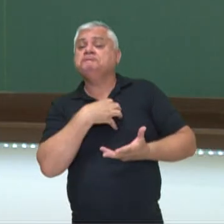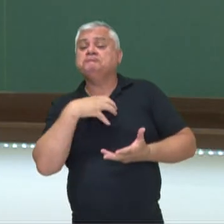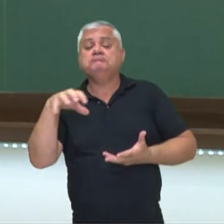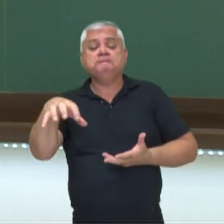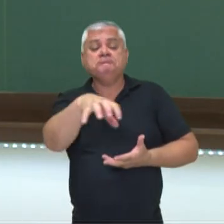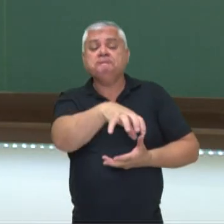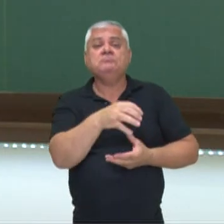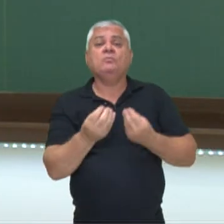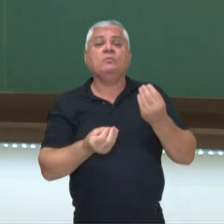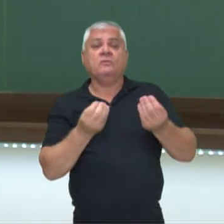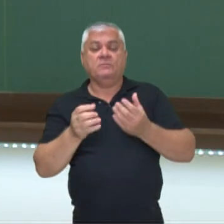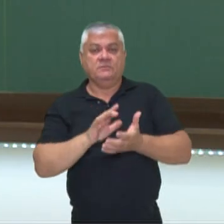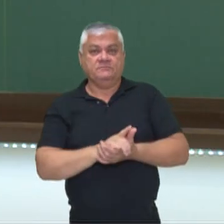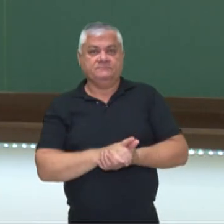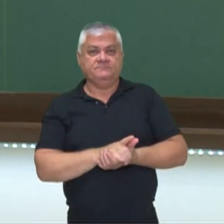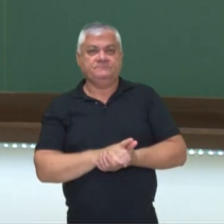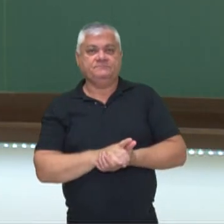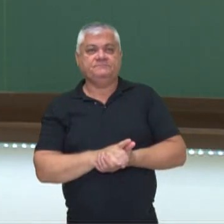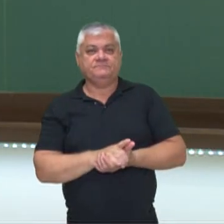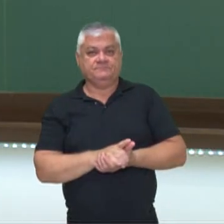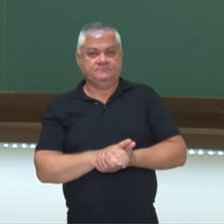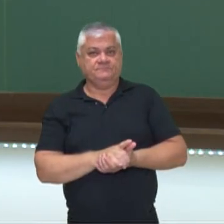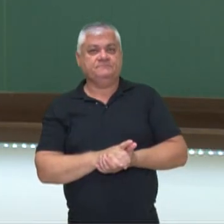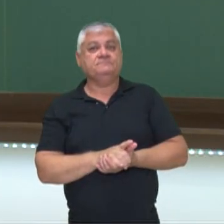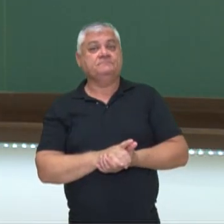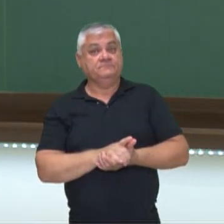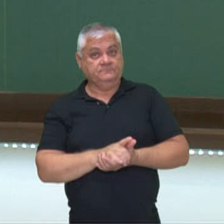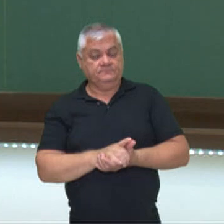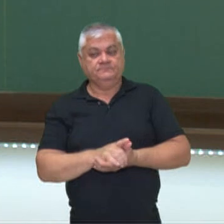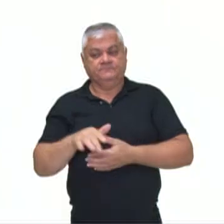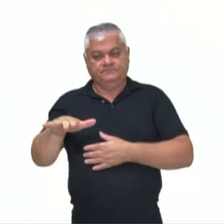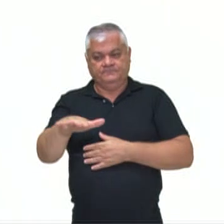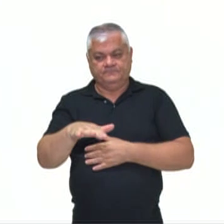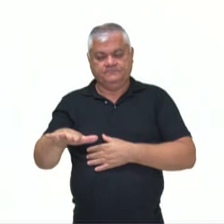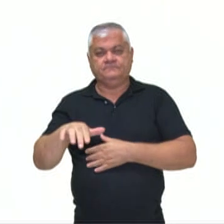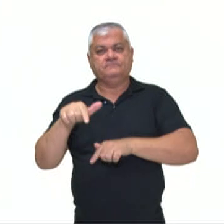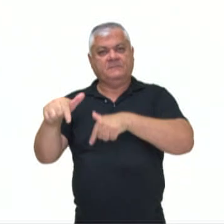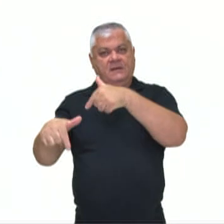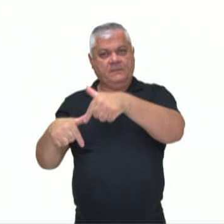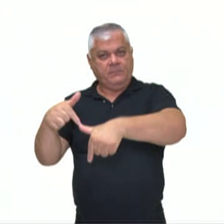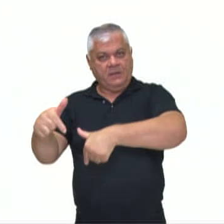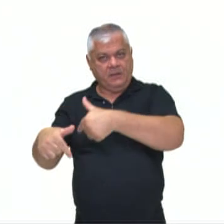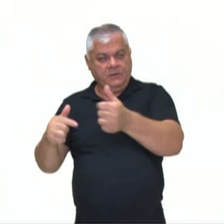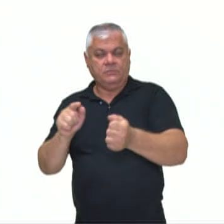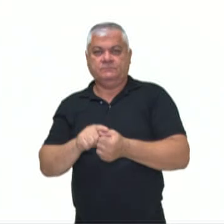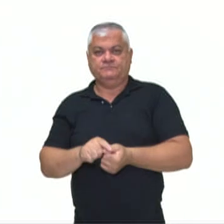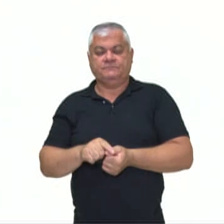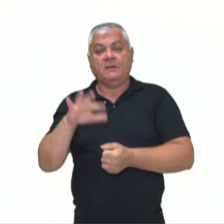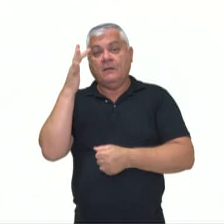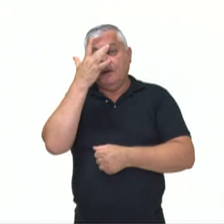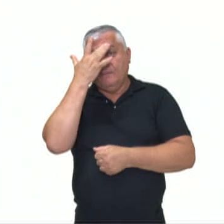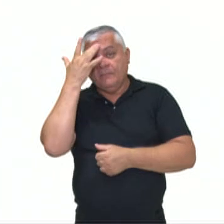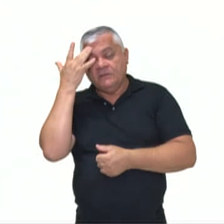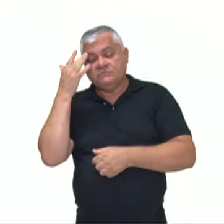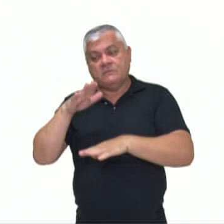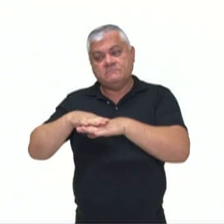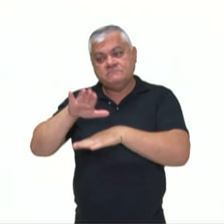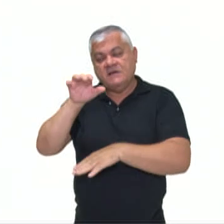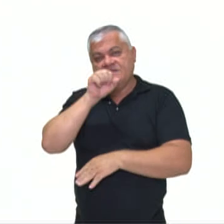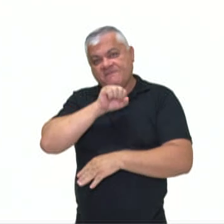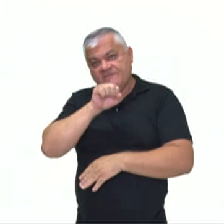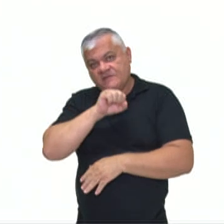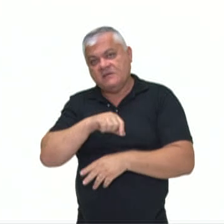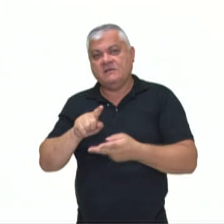tratamento? Muito bem, relações profissionais, pessoas maiores ou desconhecidas,